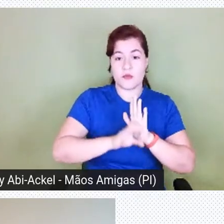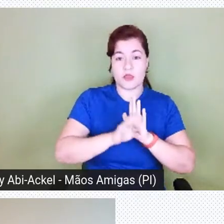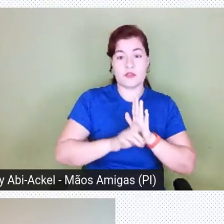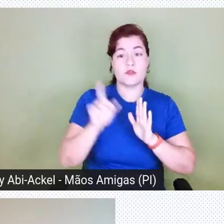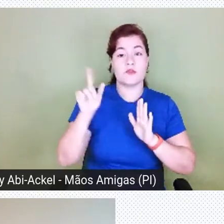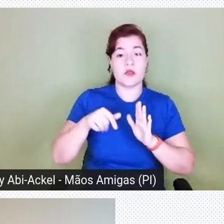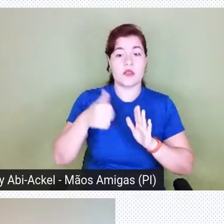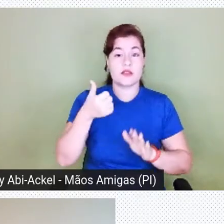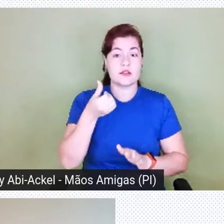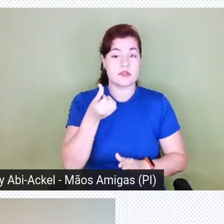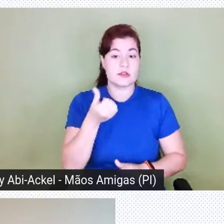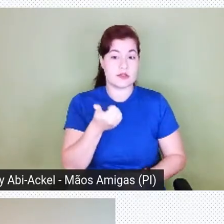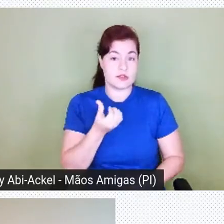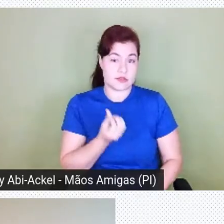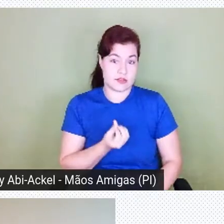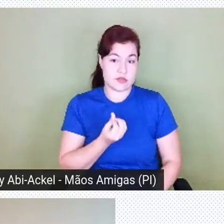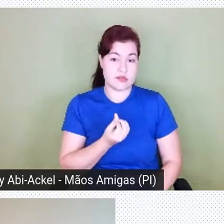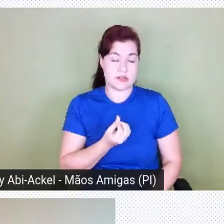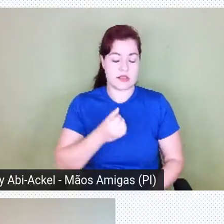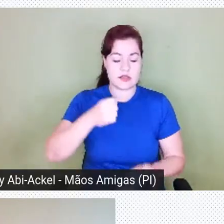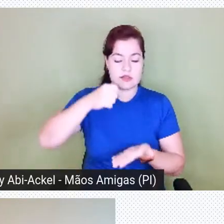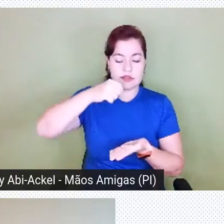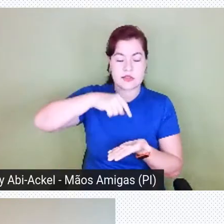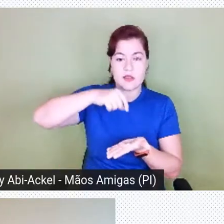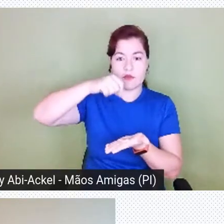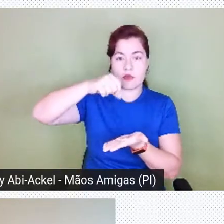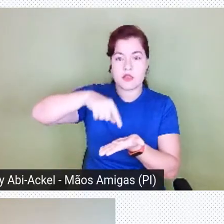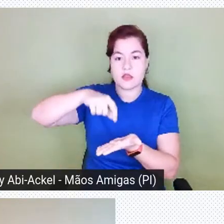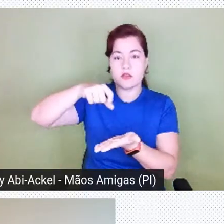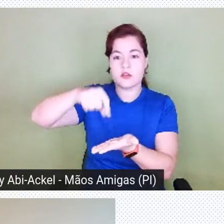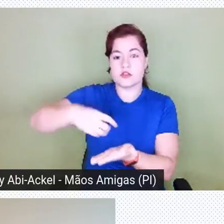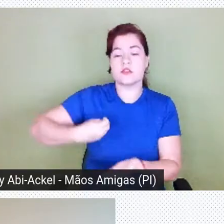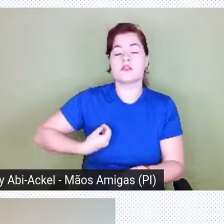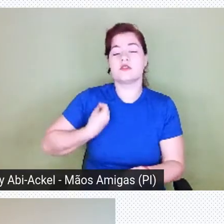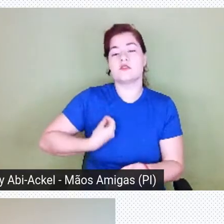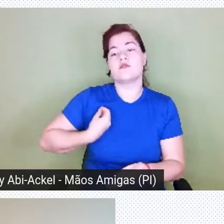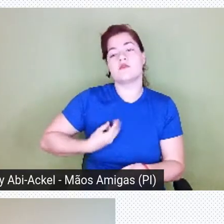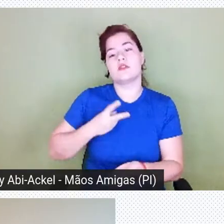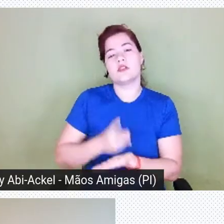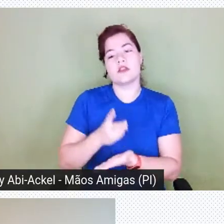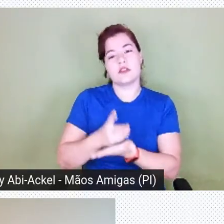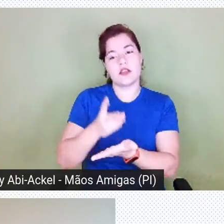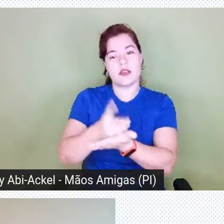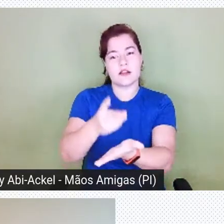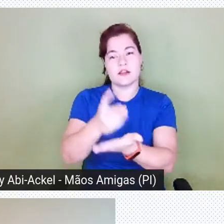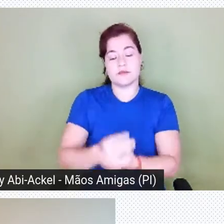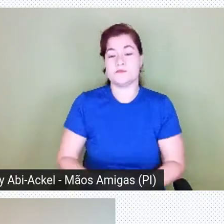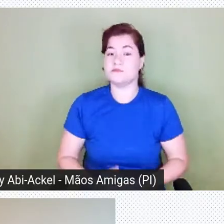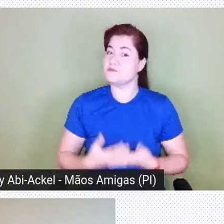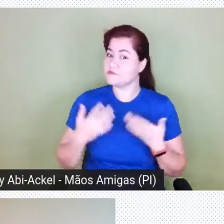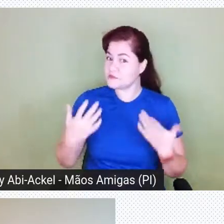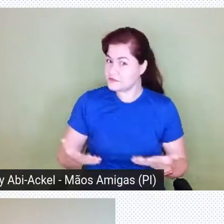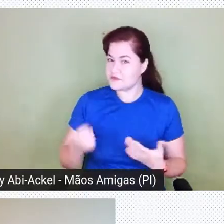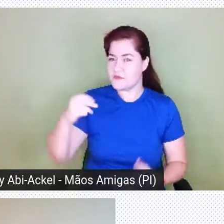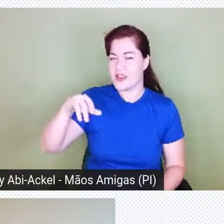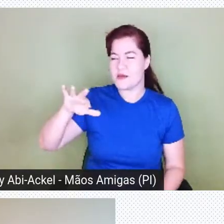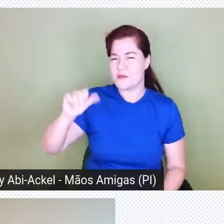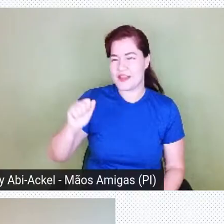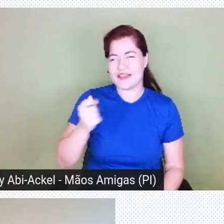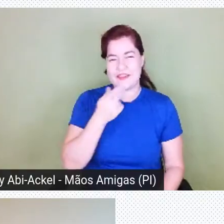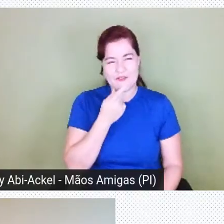o 16, Sementes de Vida Eterna. Então, Maria, fala,